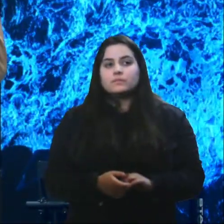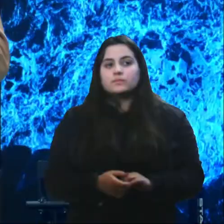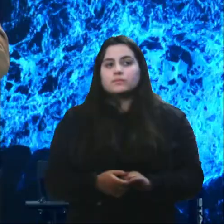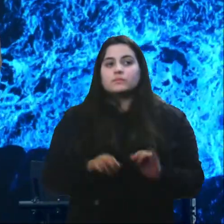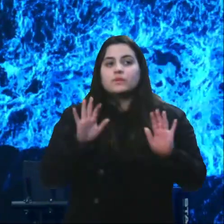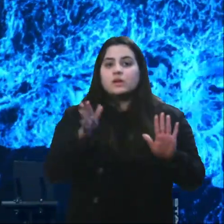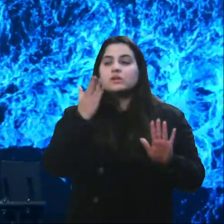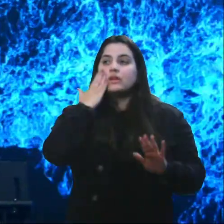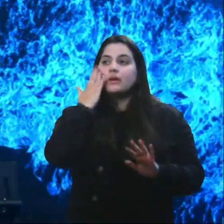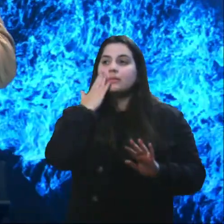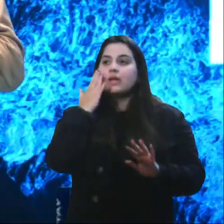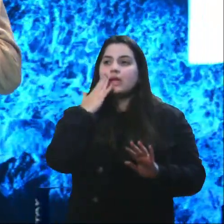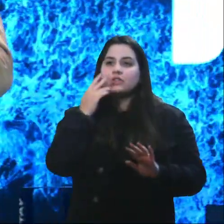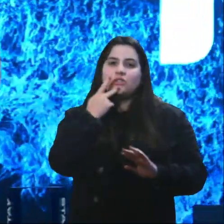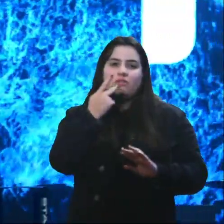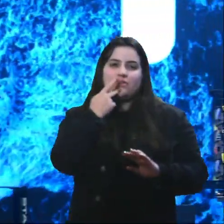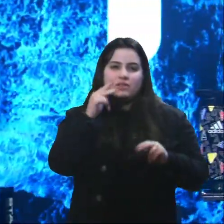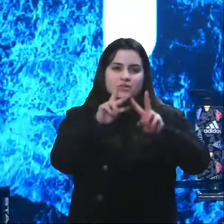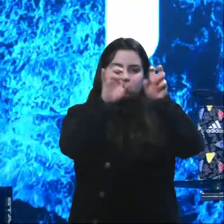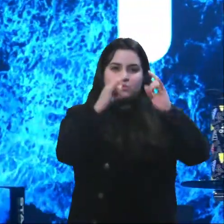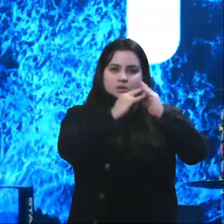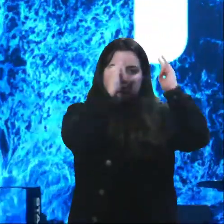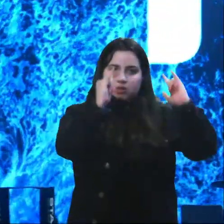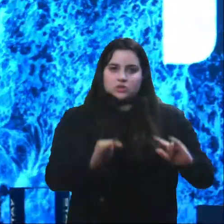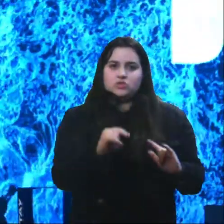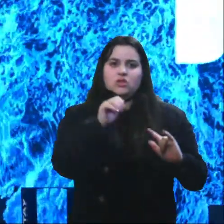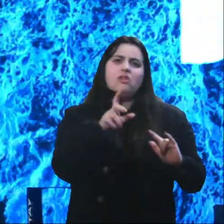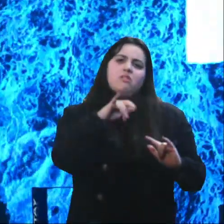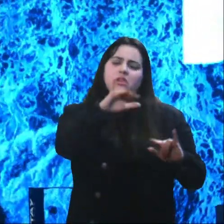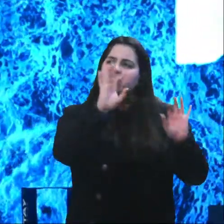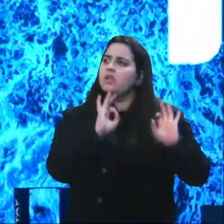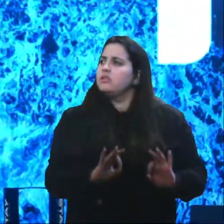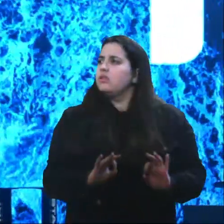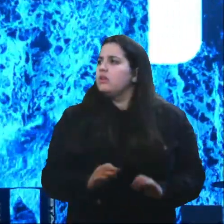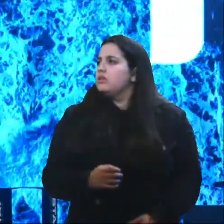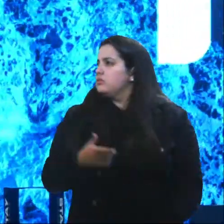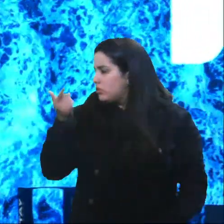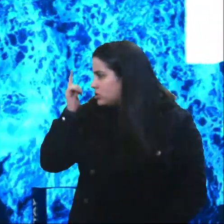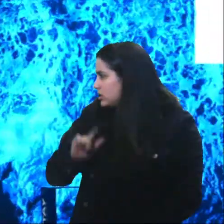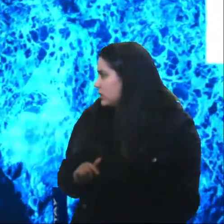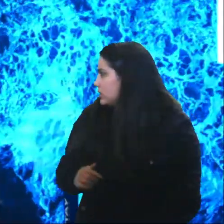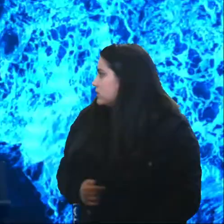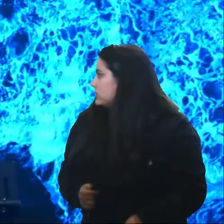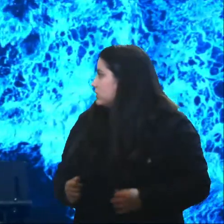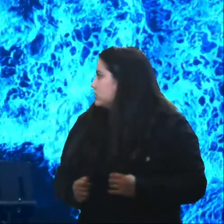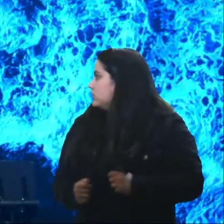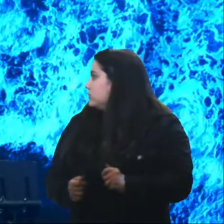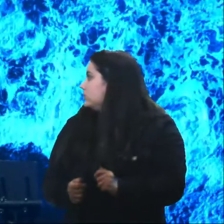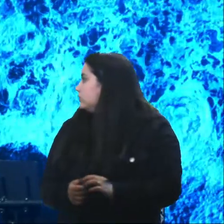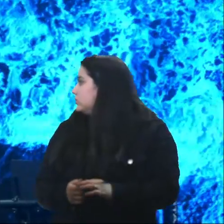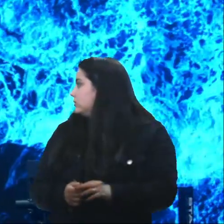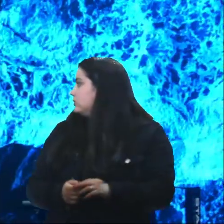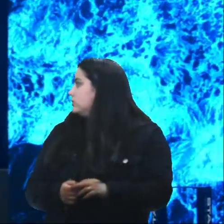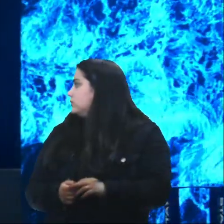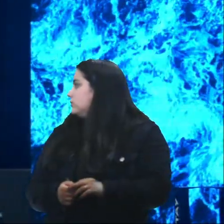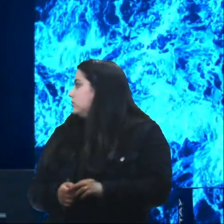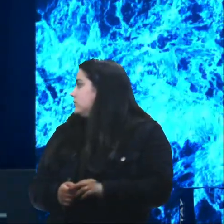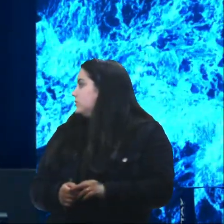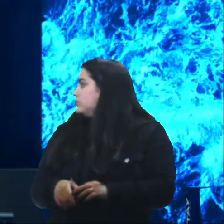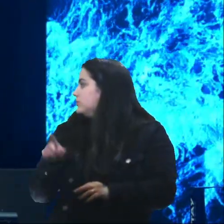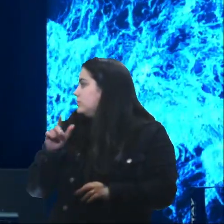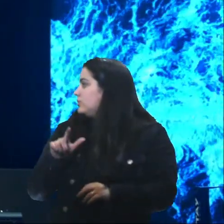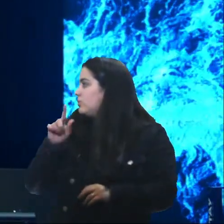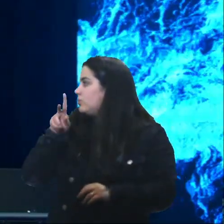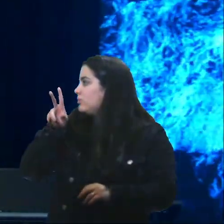Sabe, a gente está falando do retiro aqui, vai dar certo, chegou? Ah, que bom, é o guia ainda, ele era do MEP,